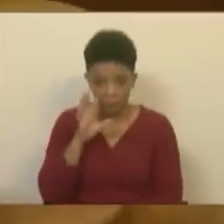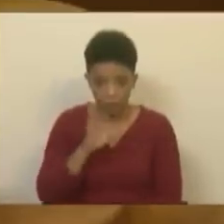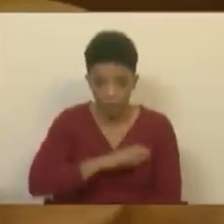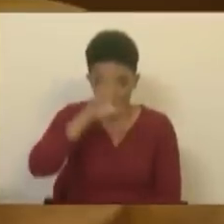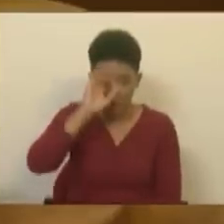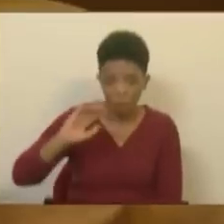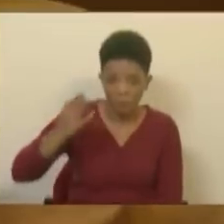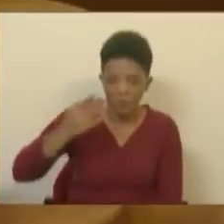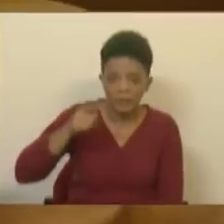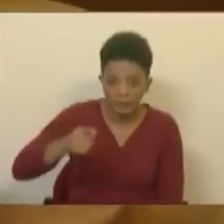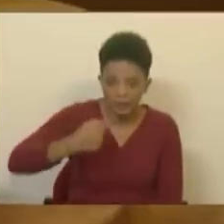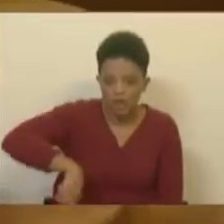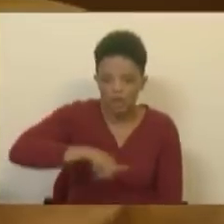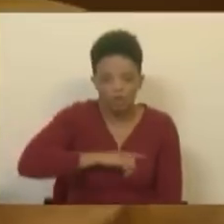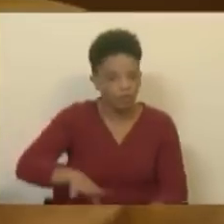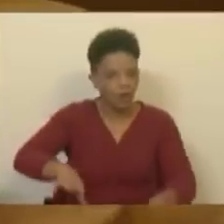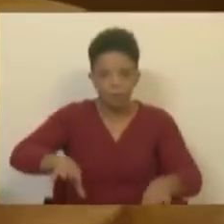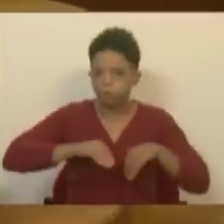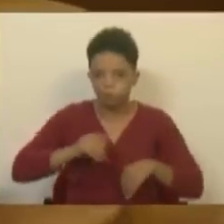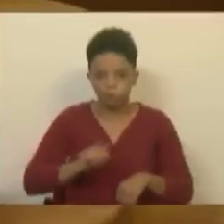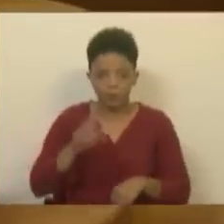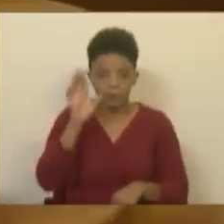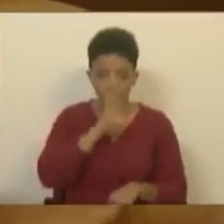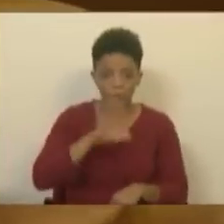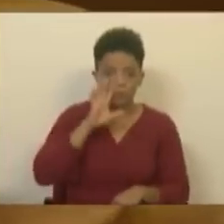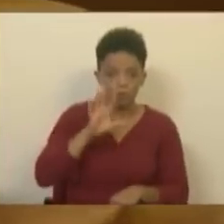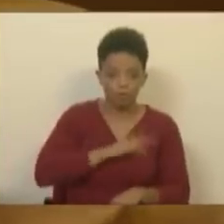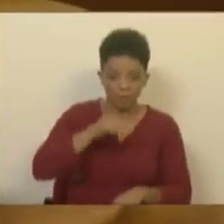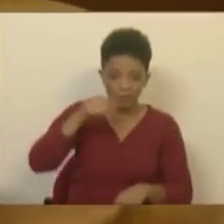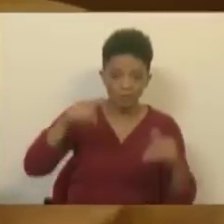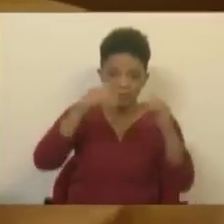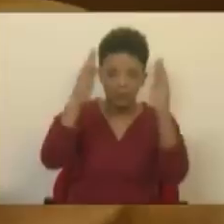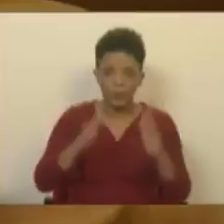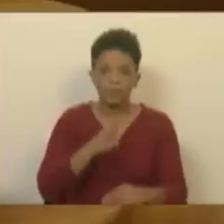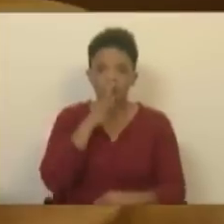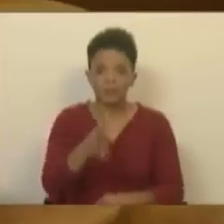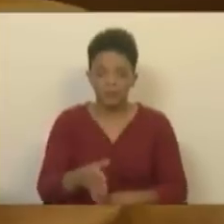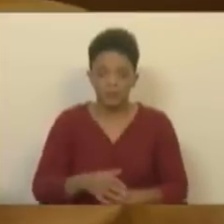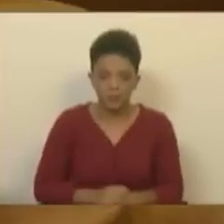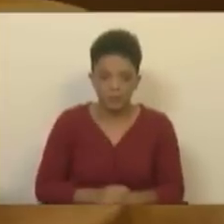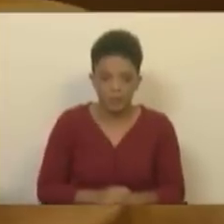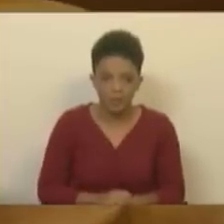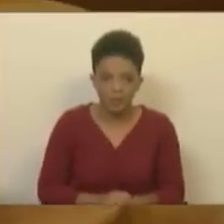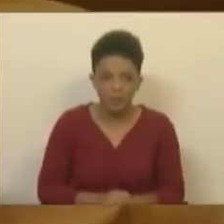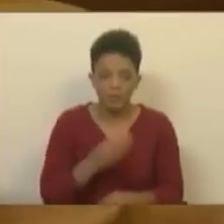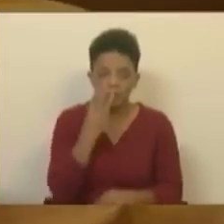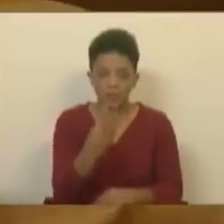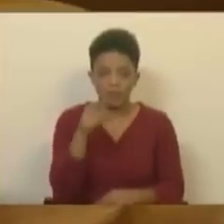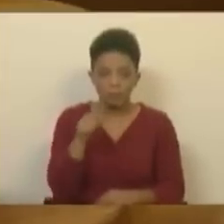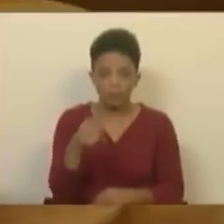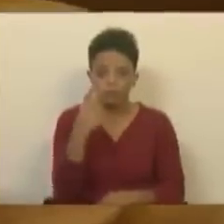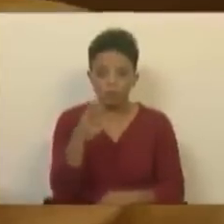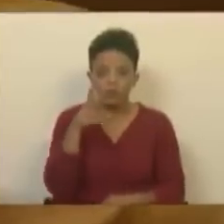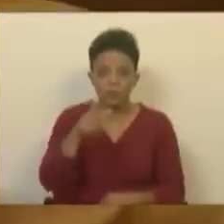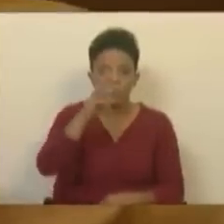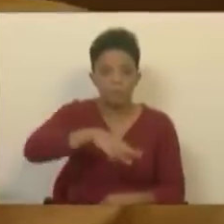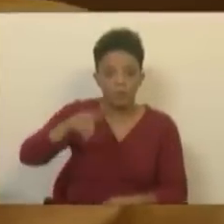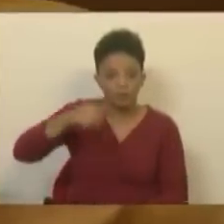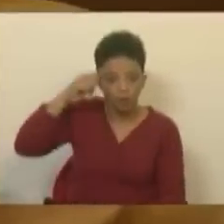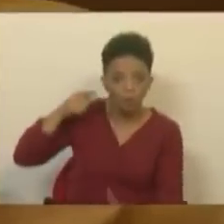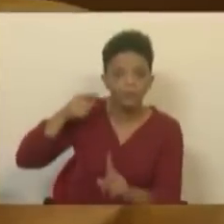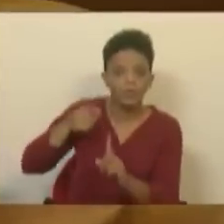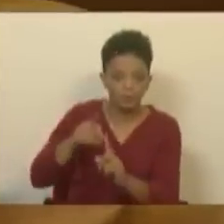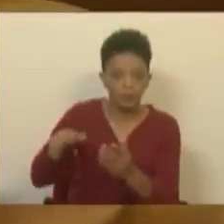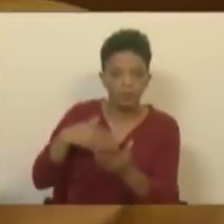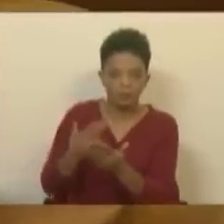primeiro ministro isso nós não aceitamos se o senhor Viesse a esta casa dizer que os três ponto dois mil milhões serviram